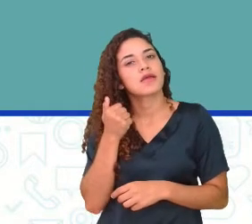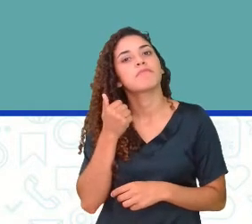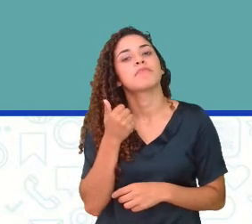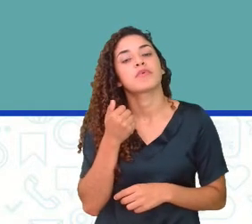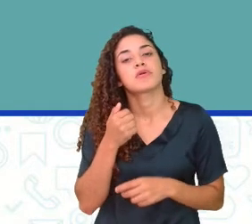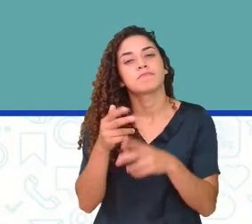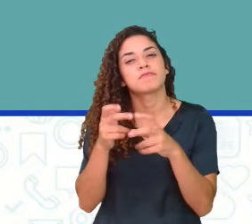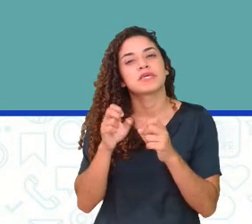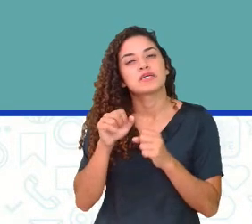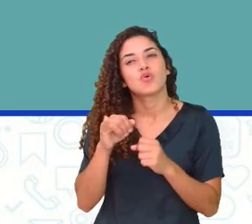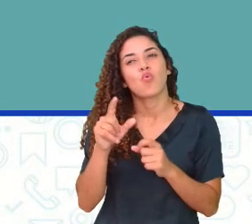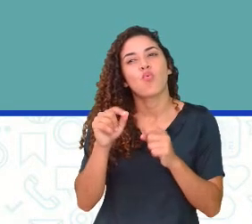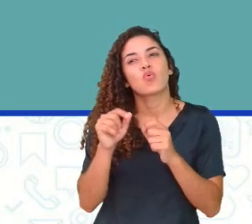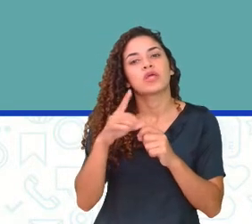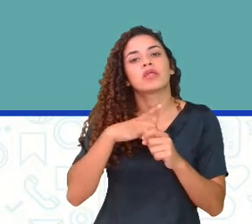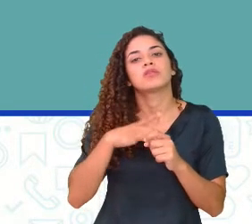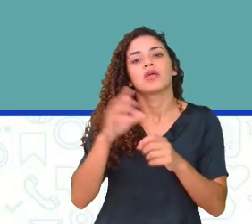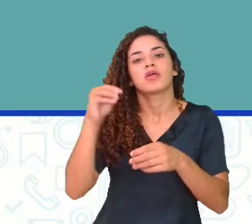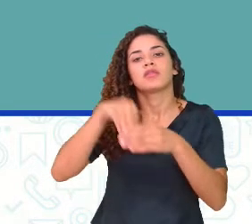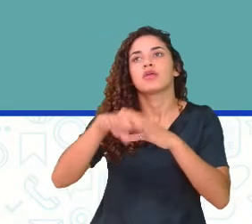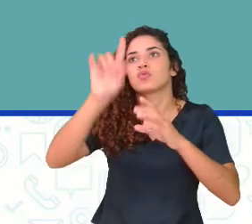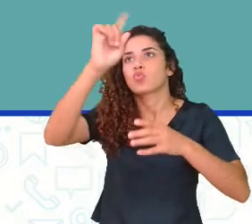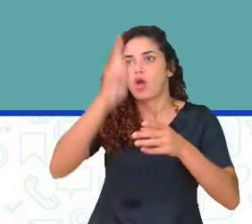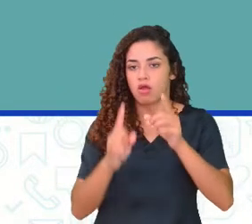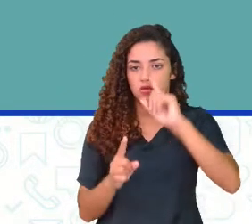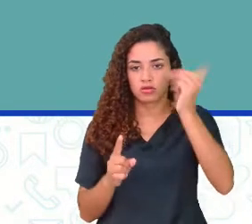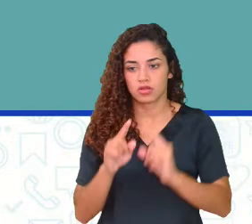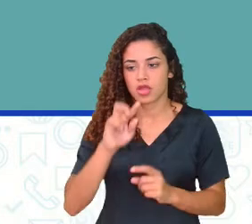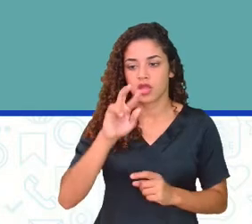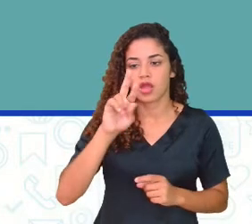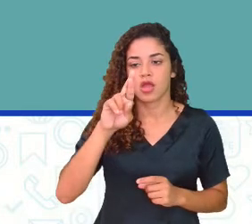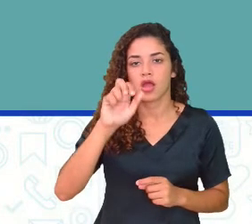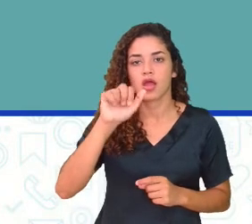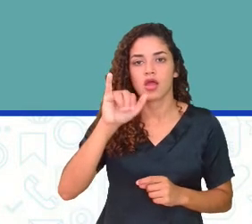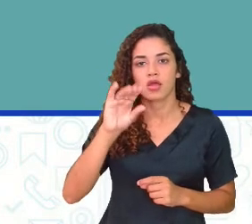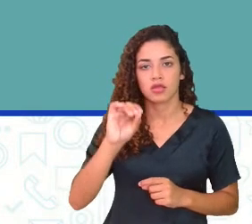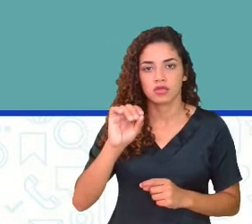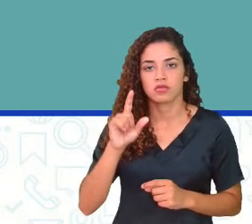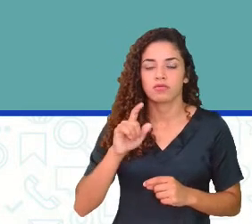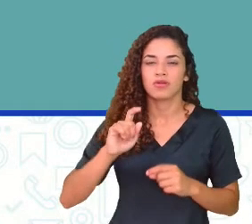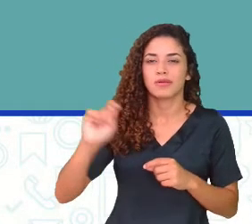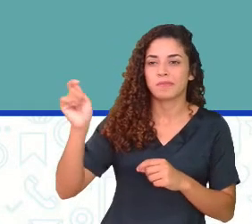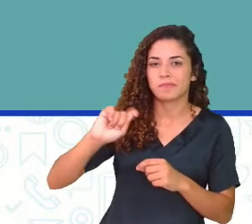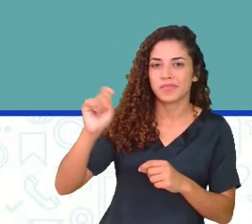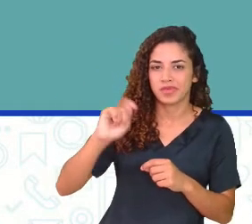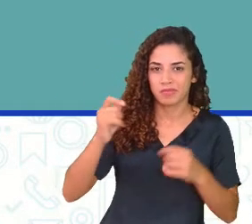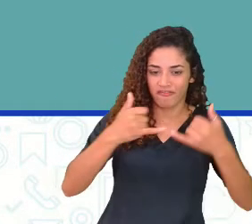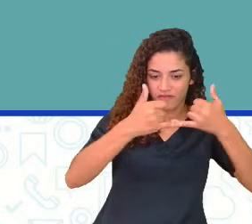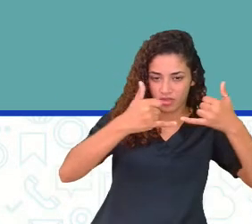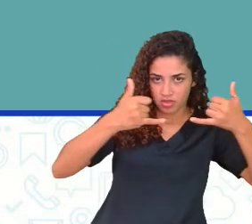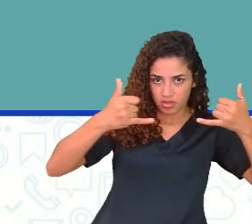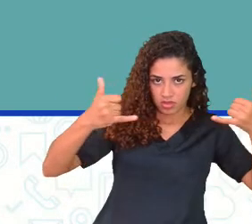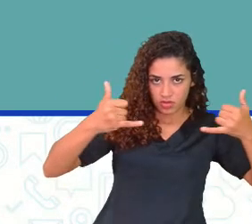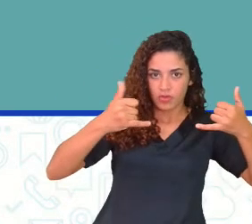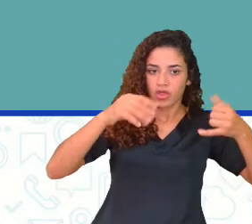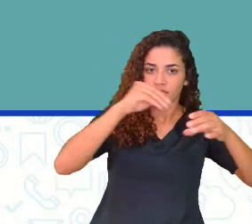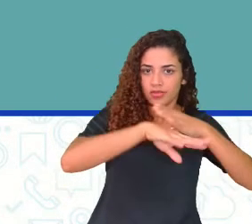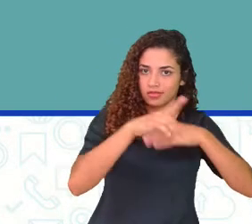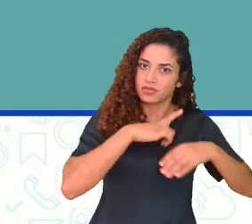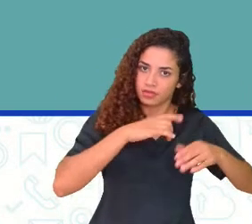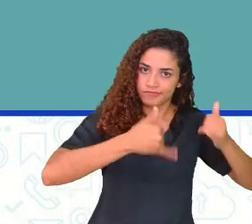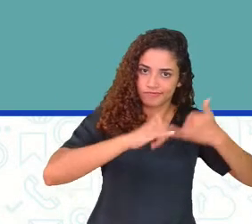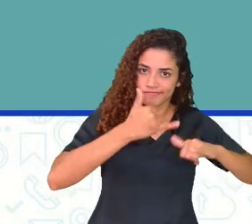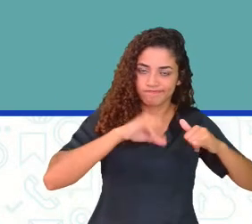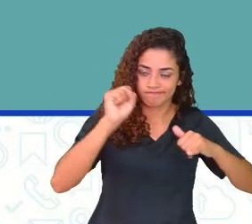que era que tinha naquele raio. Então, ele colocou uma pipa, né, amarrado a um fio também condutor de